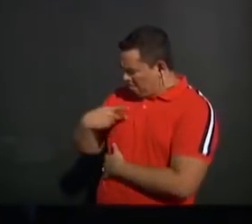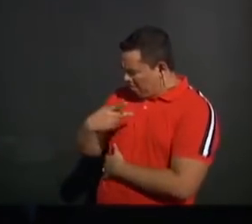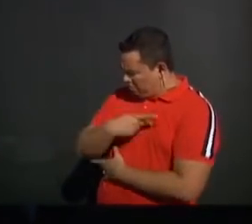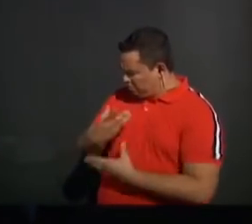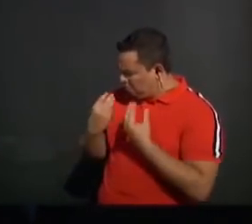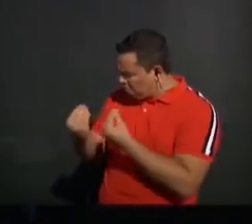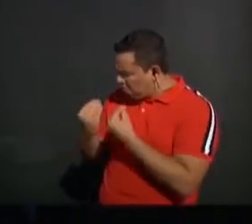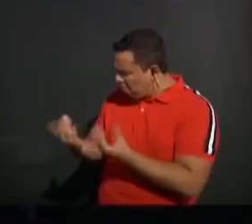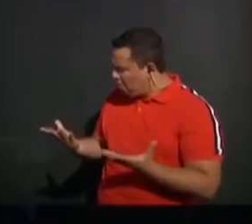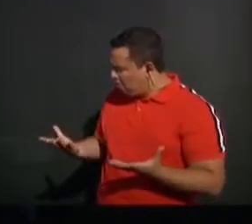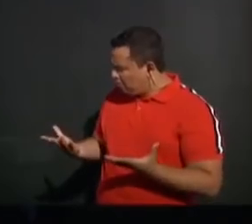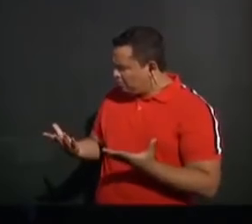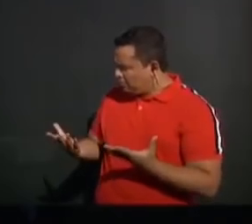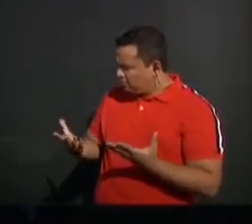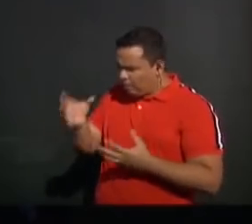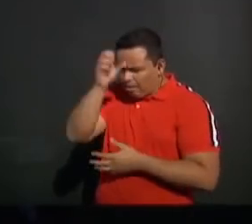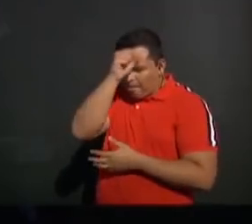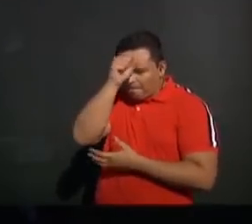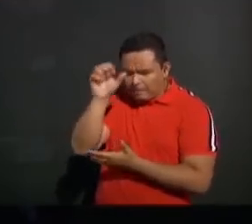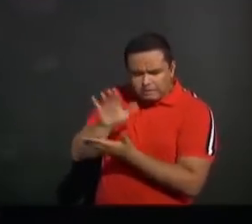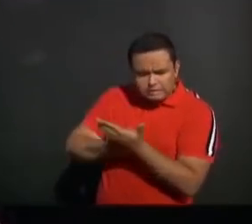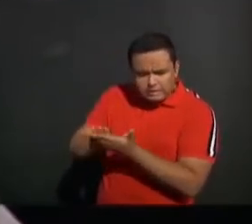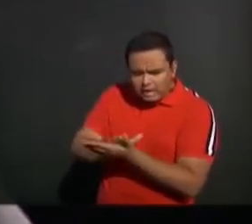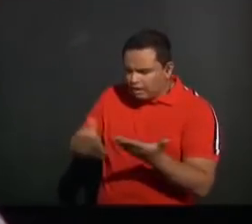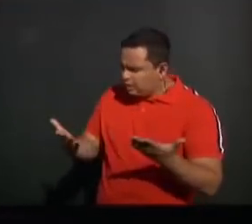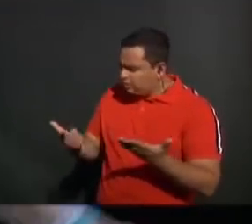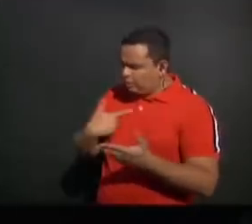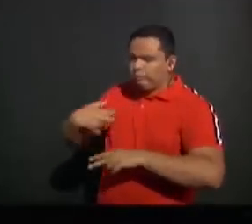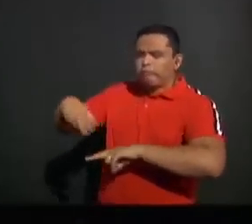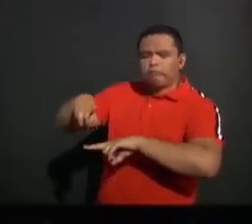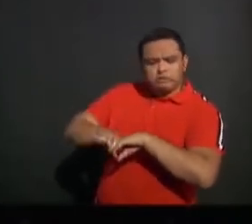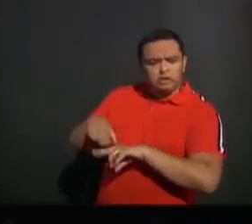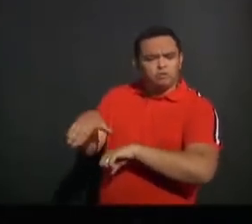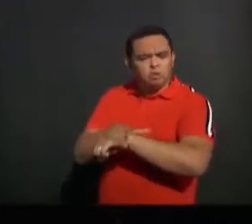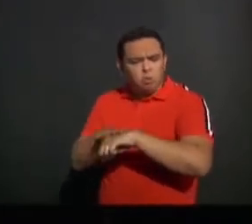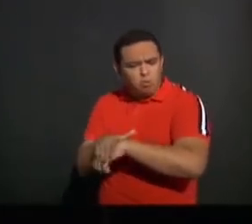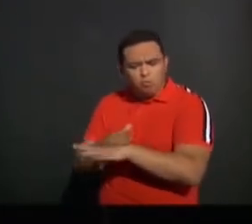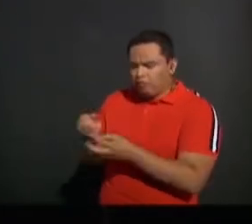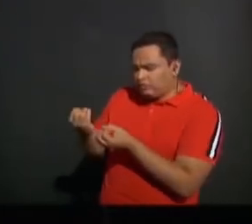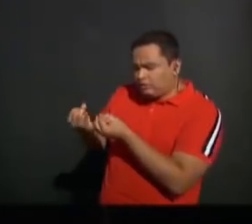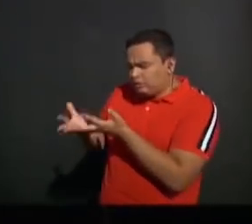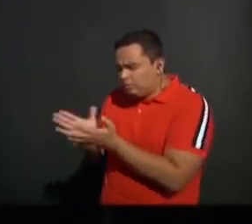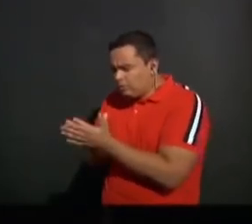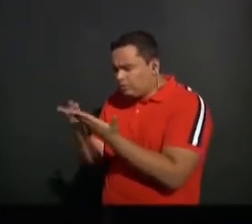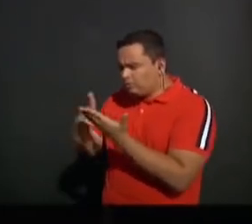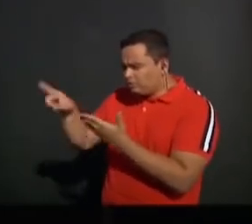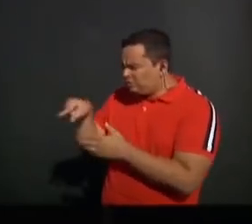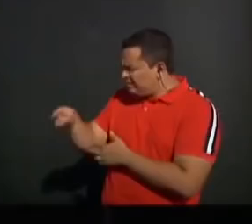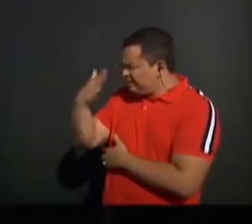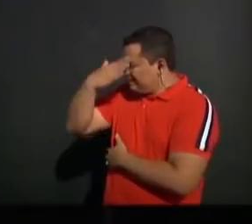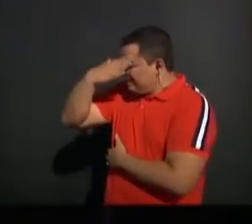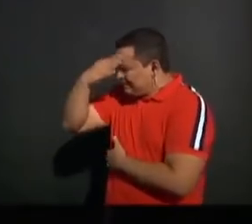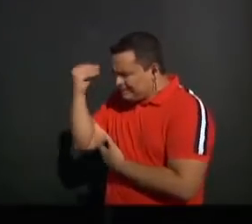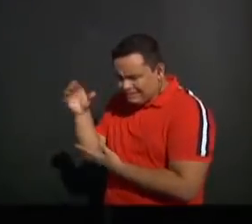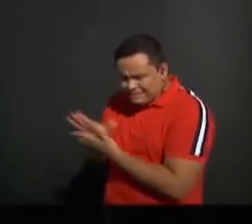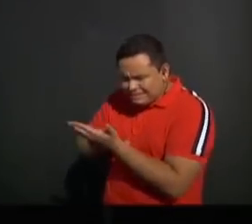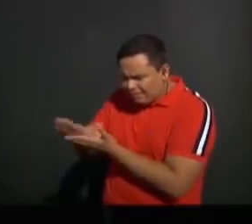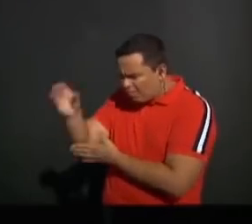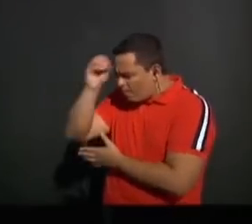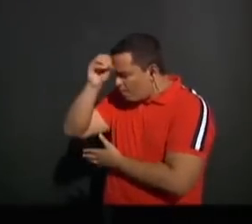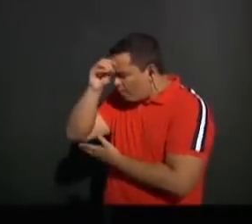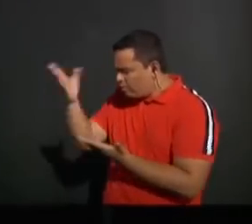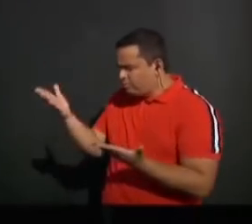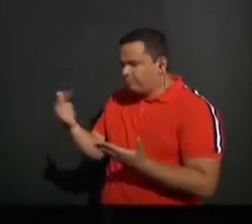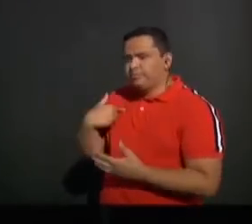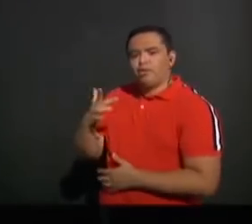que está sendo formado hoje? Que eu sento com ele aqui para poder falar das escrituras e ele não está sabendo nem do assunto que eu estou falando?